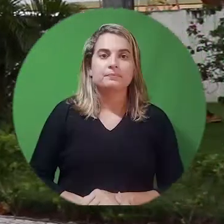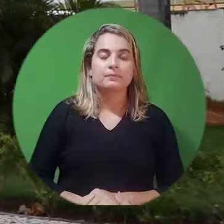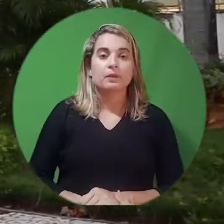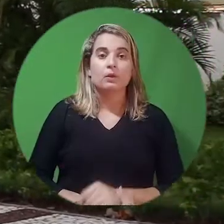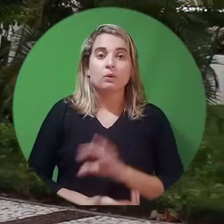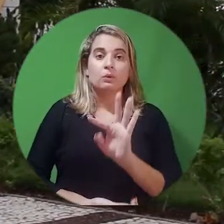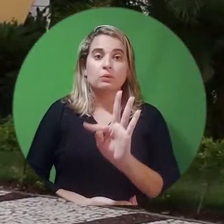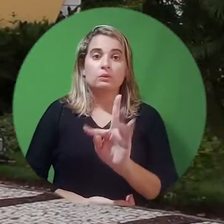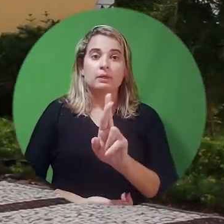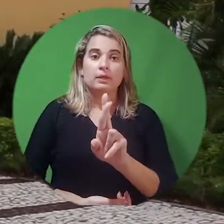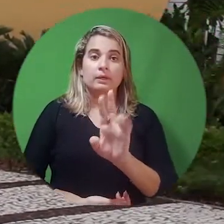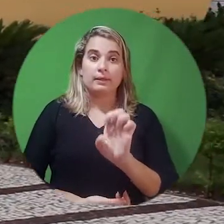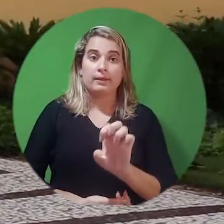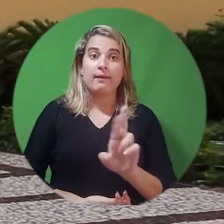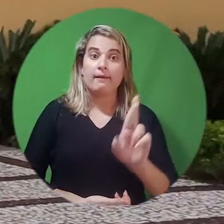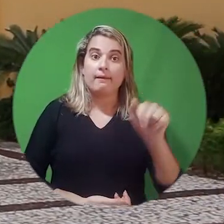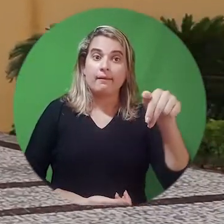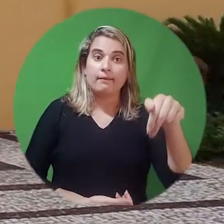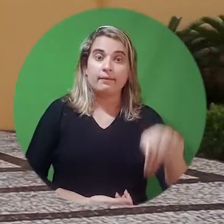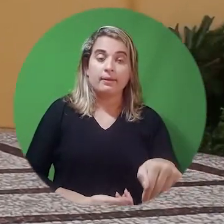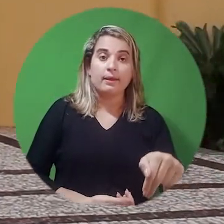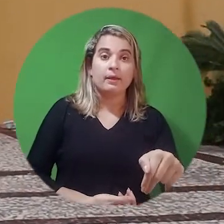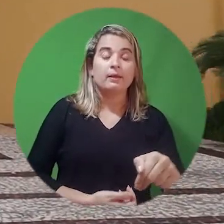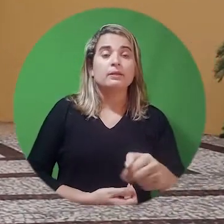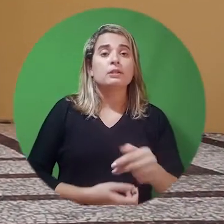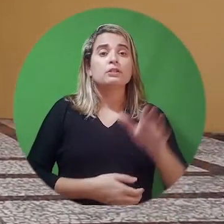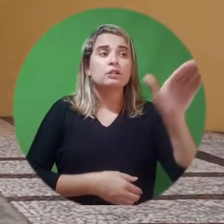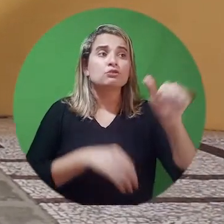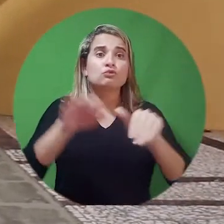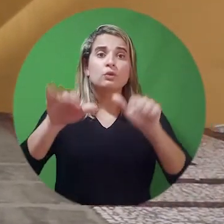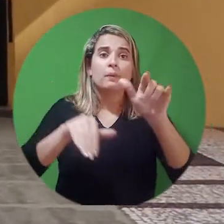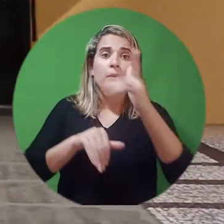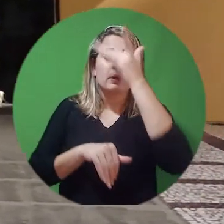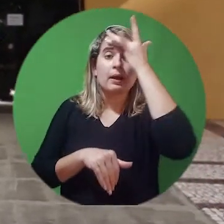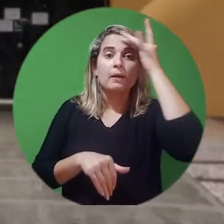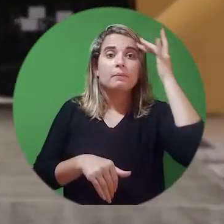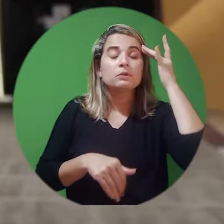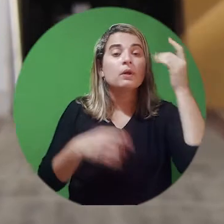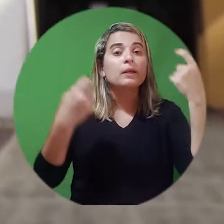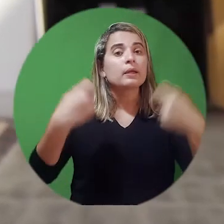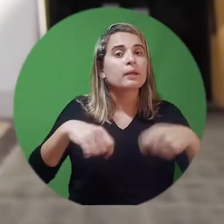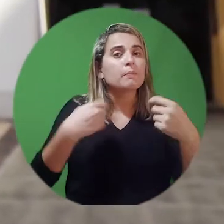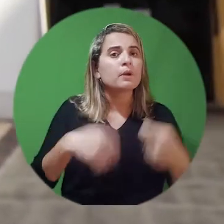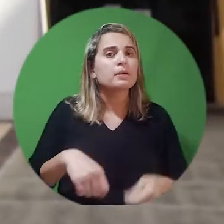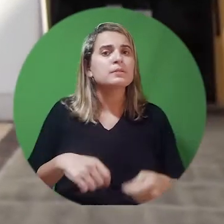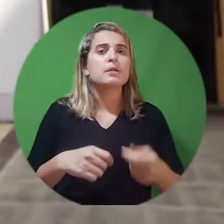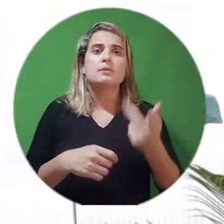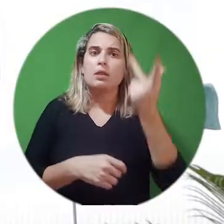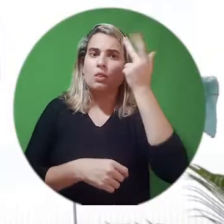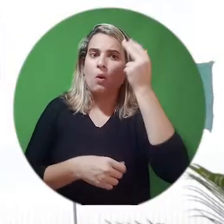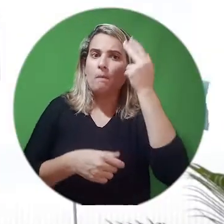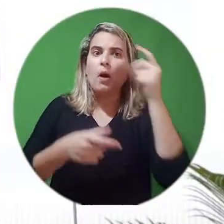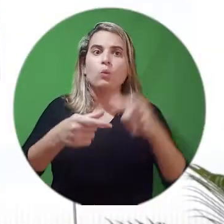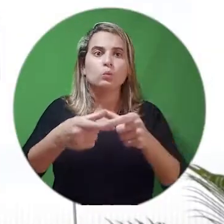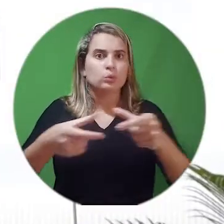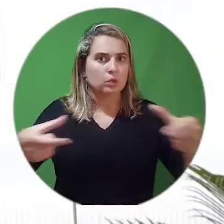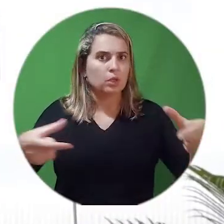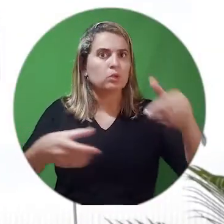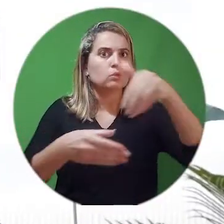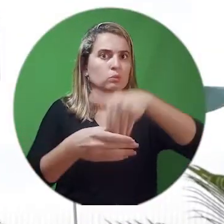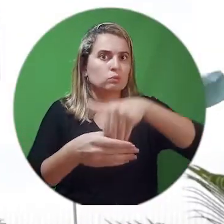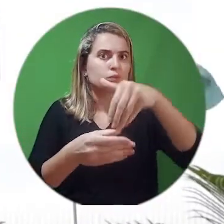e o Tribunal Regional Eleitoral do Rio Grande do Norte convoca os eleitores com pendências junto ao órgão para